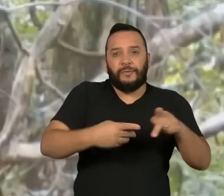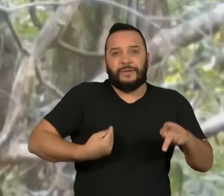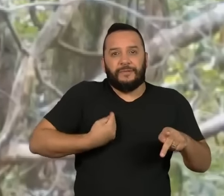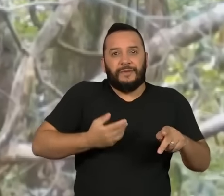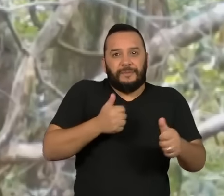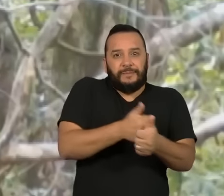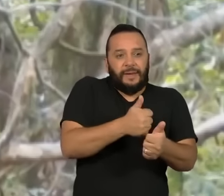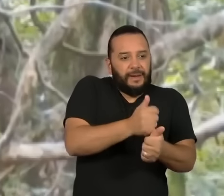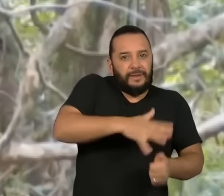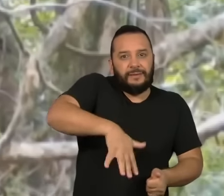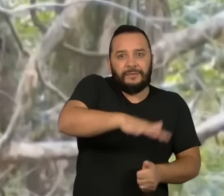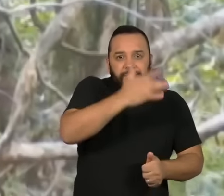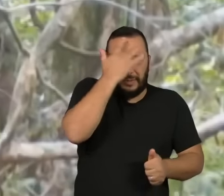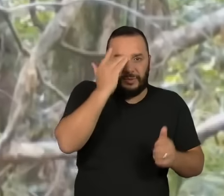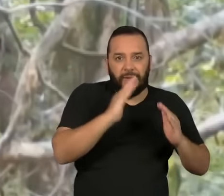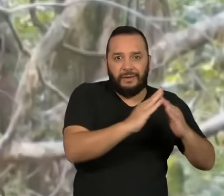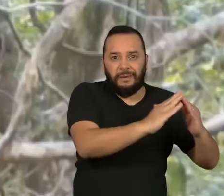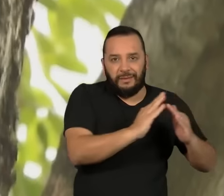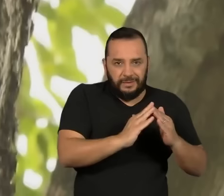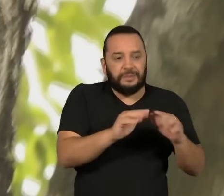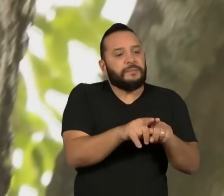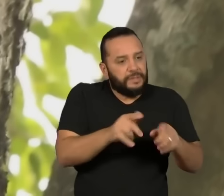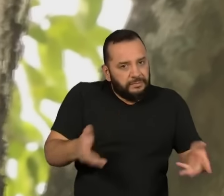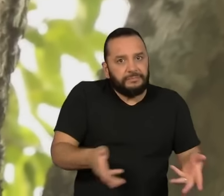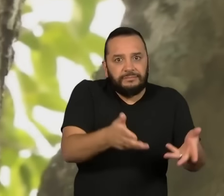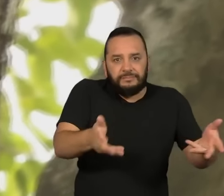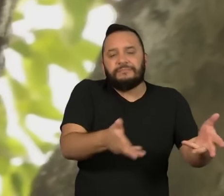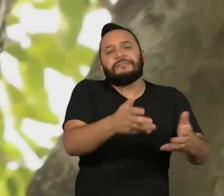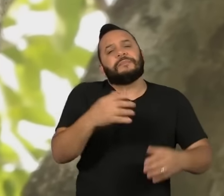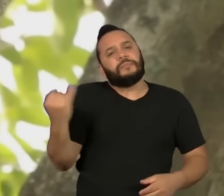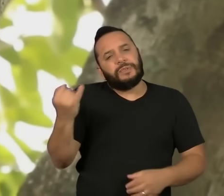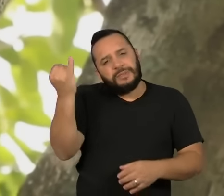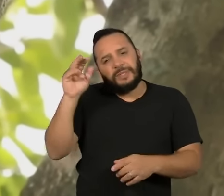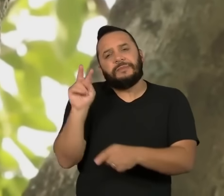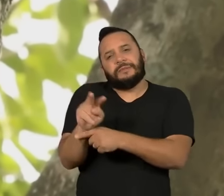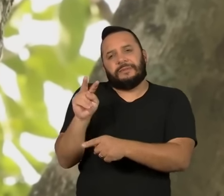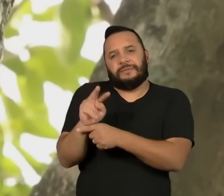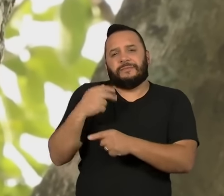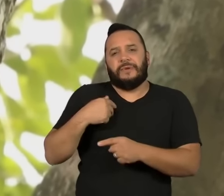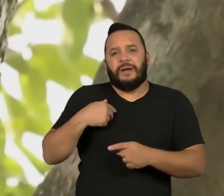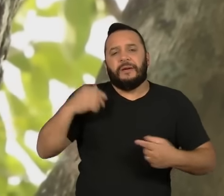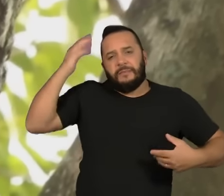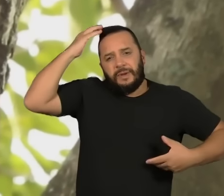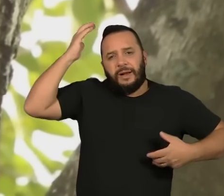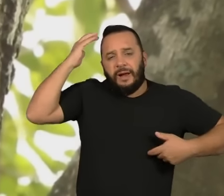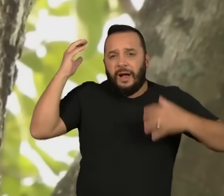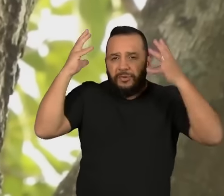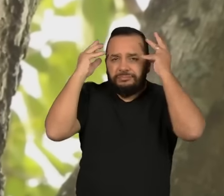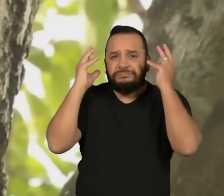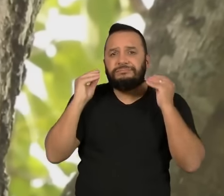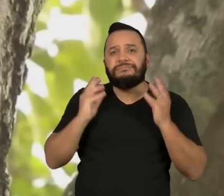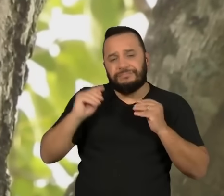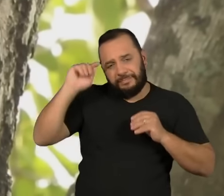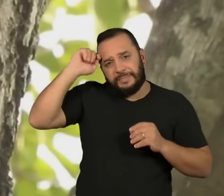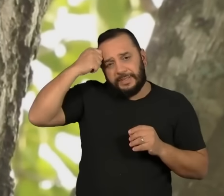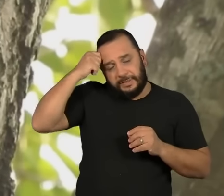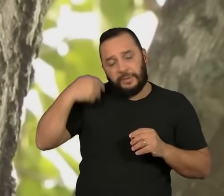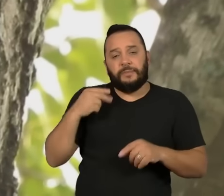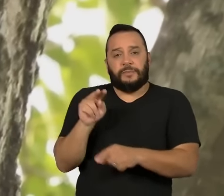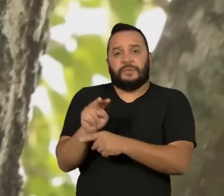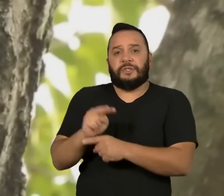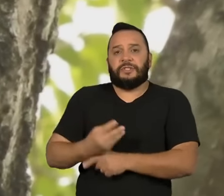da importância do Programa de Conservação do Mico-leão Preto para proteger a biodiversidade